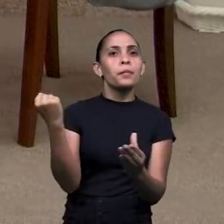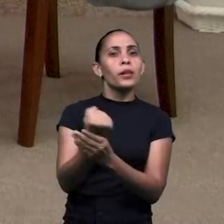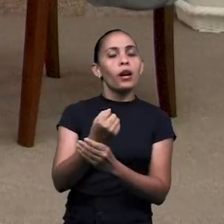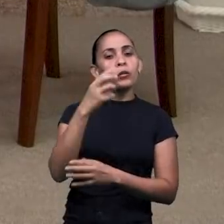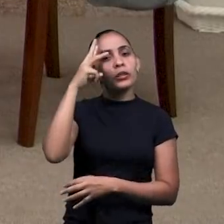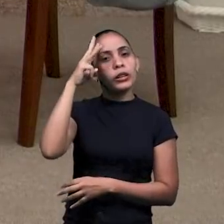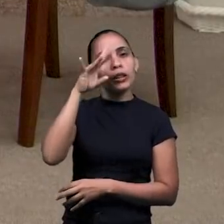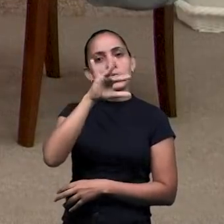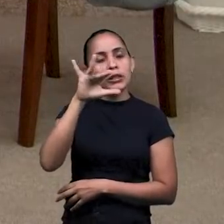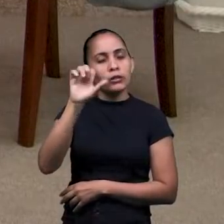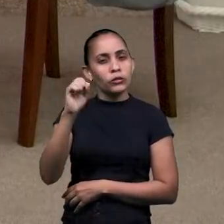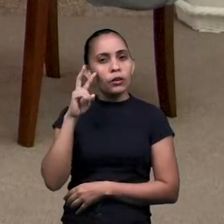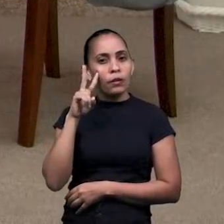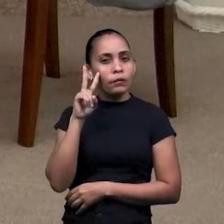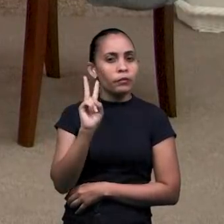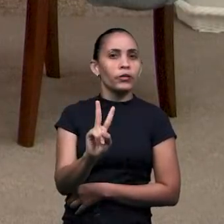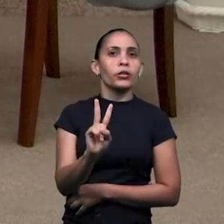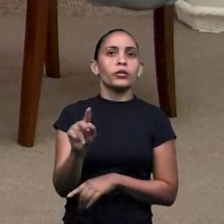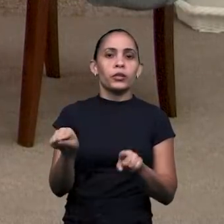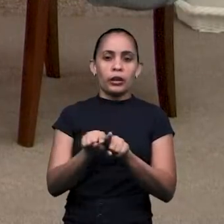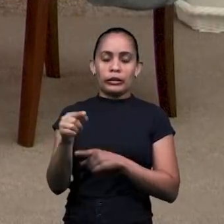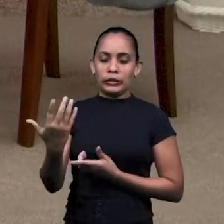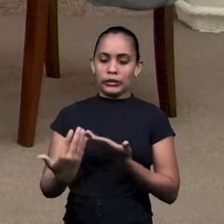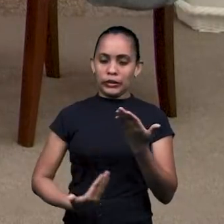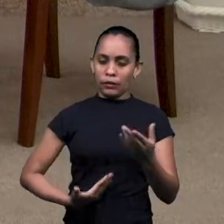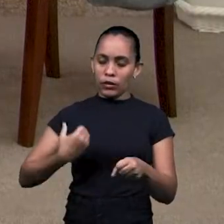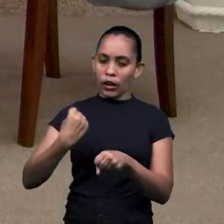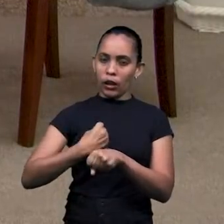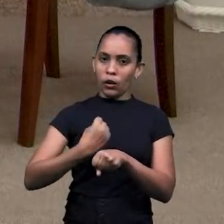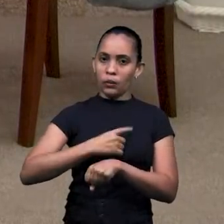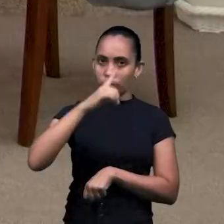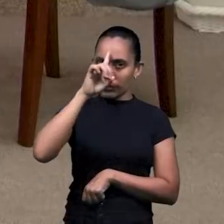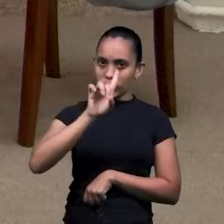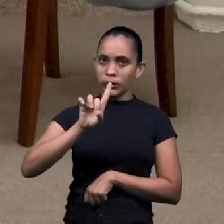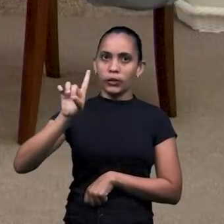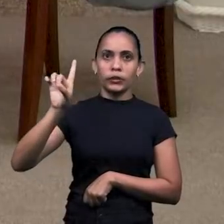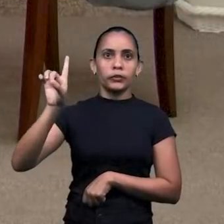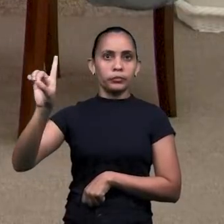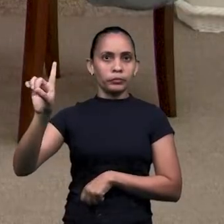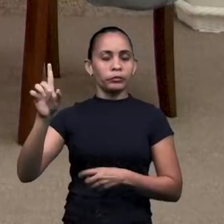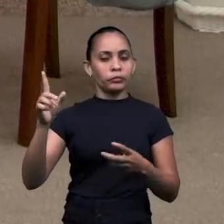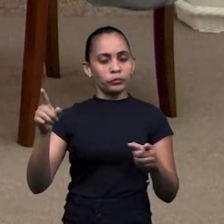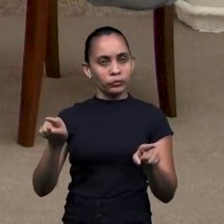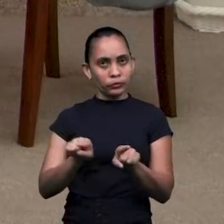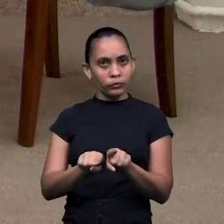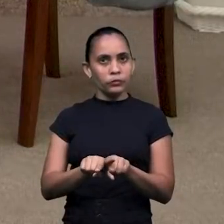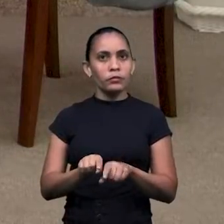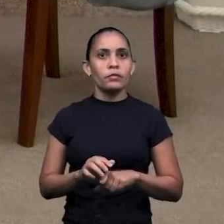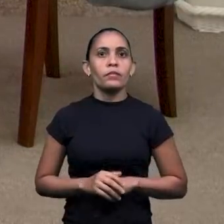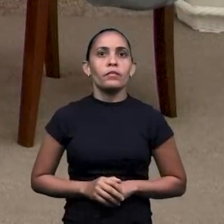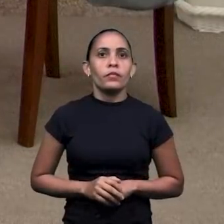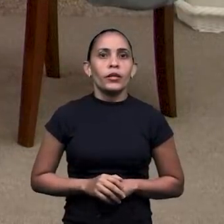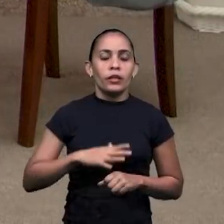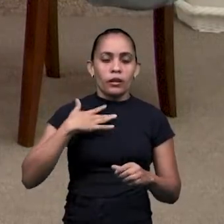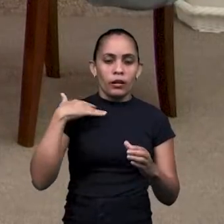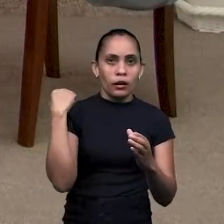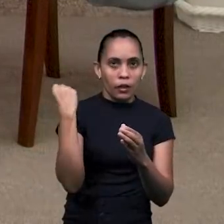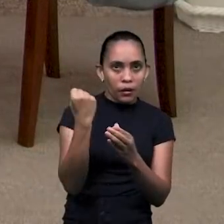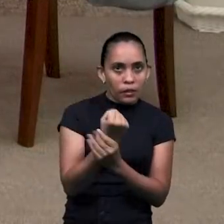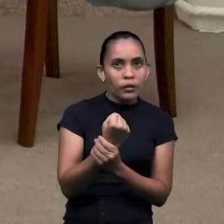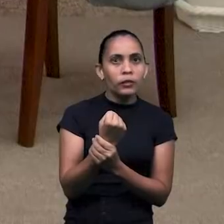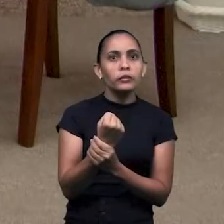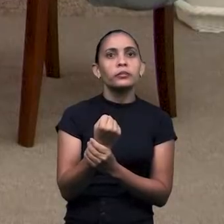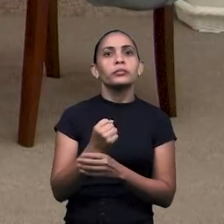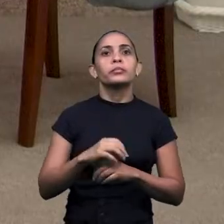viu no terceiro dia, de estar fazendo a obra, de estar servindo, e respostas maduras de crianças sobre Abraão, sobre